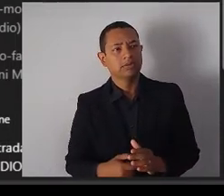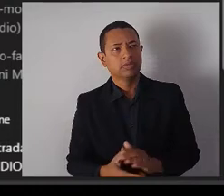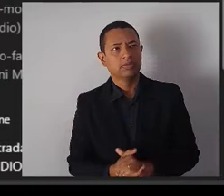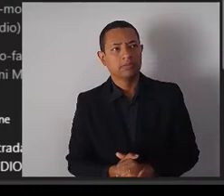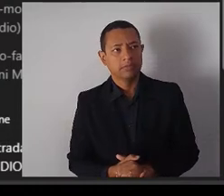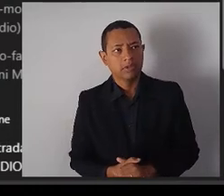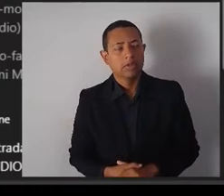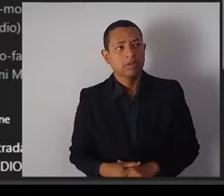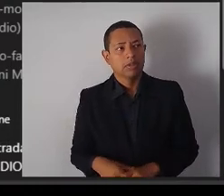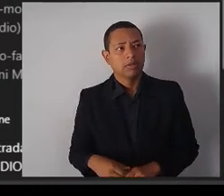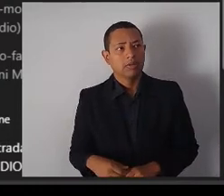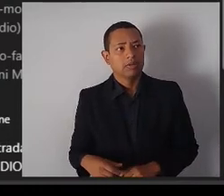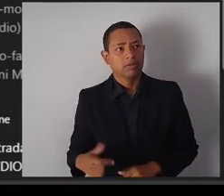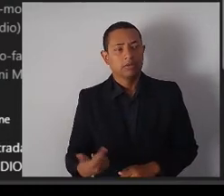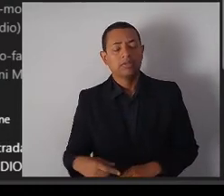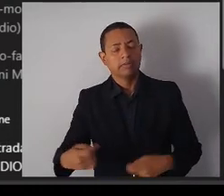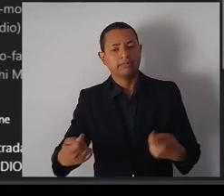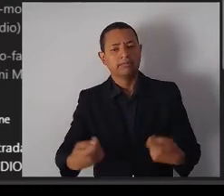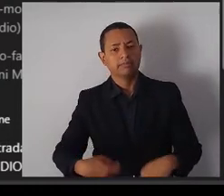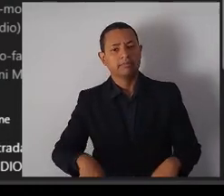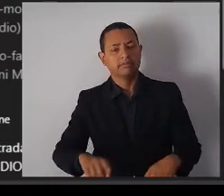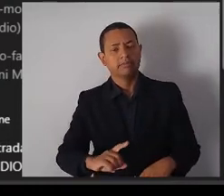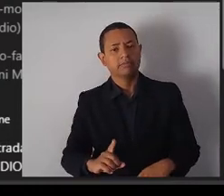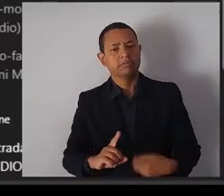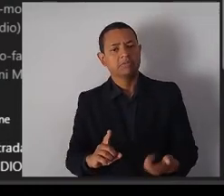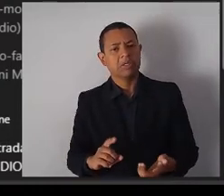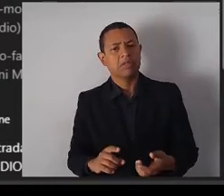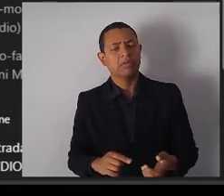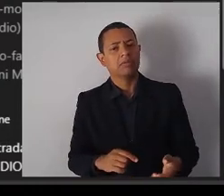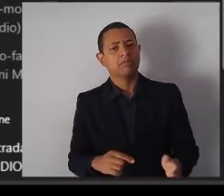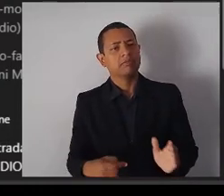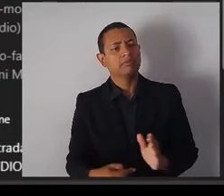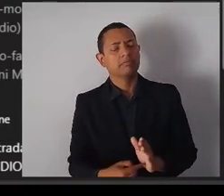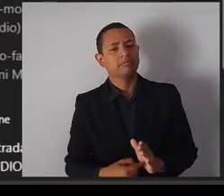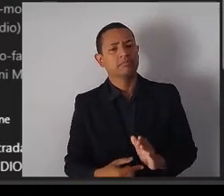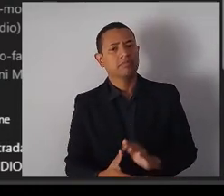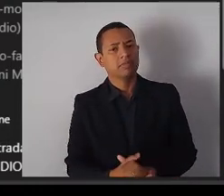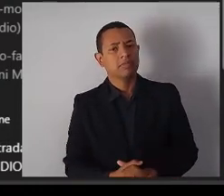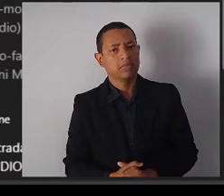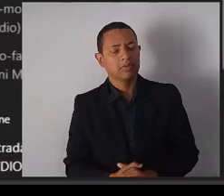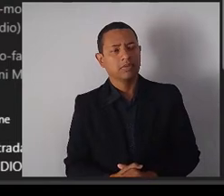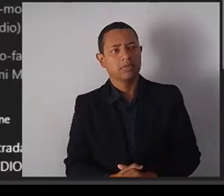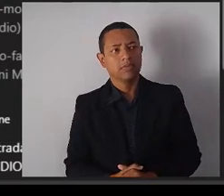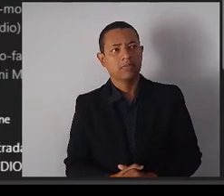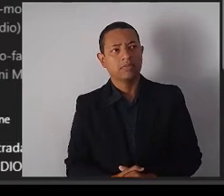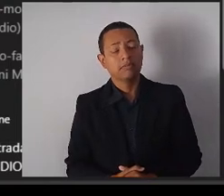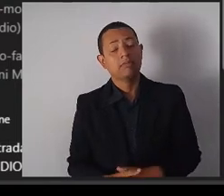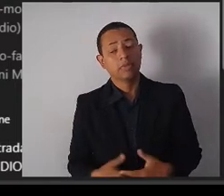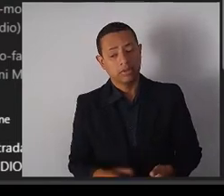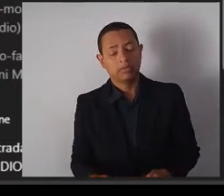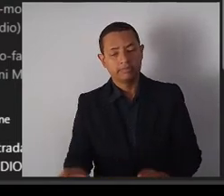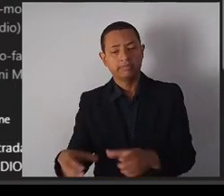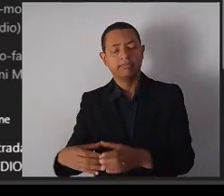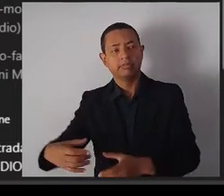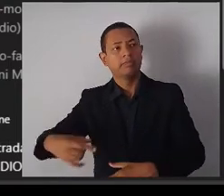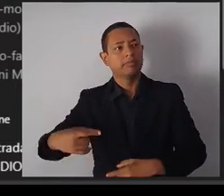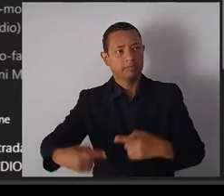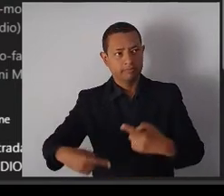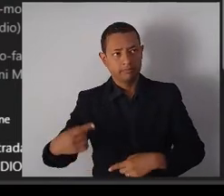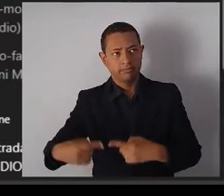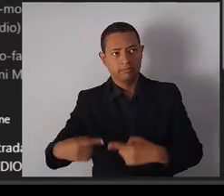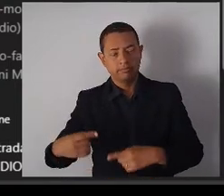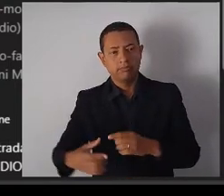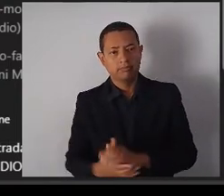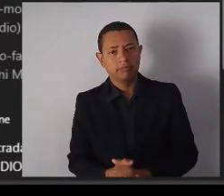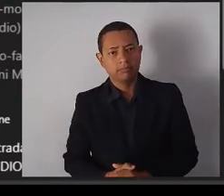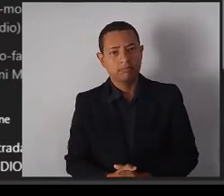nem a utilidade da presente ação. No mérito da questão, e aqui no que diz respeito ao partido, eu só apenas esclareço que